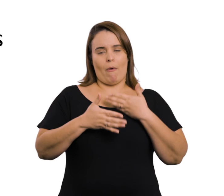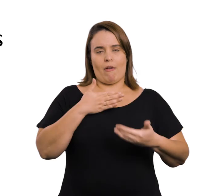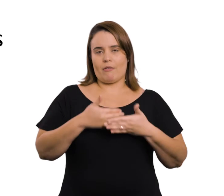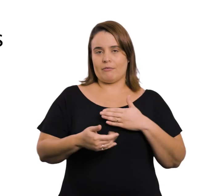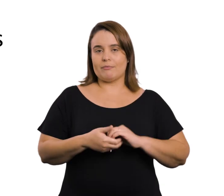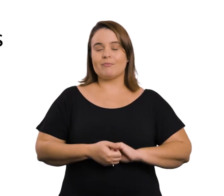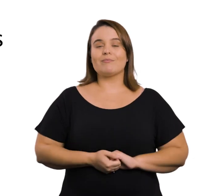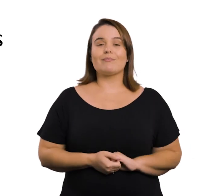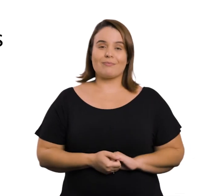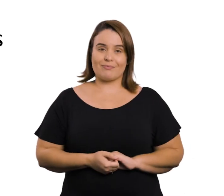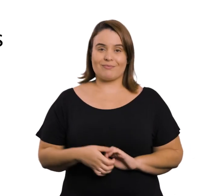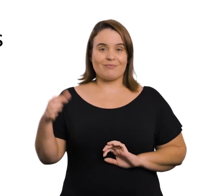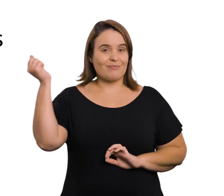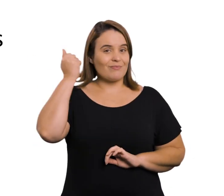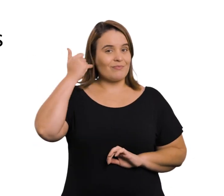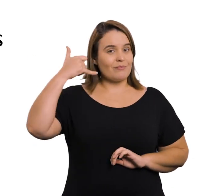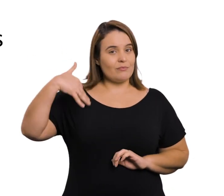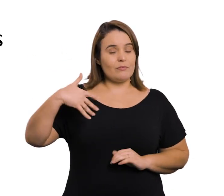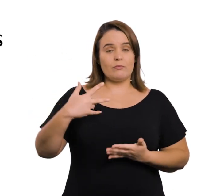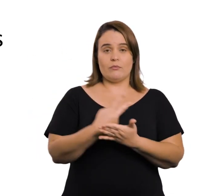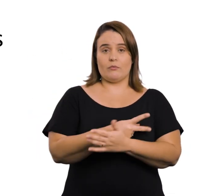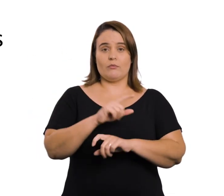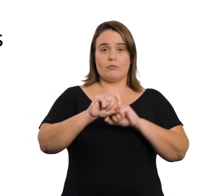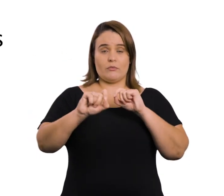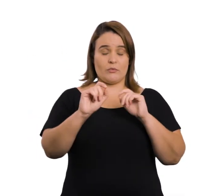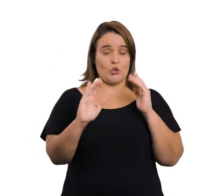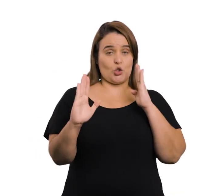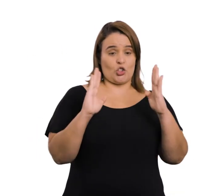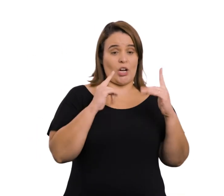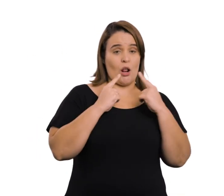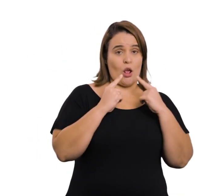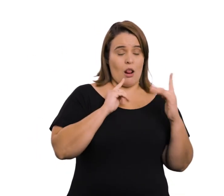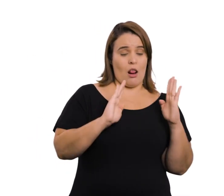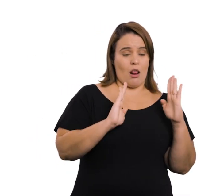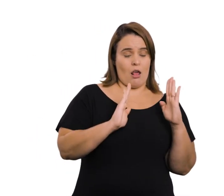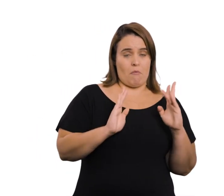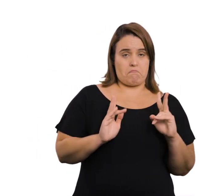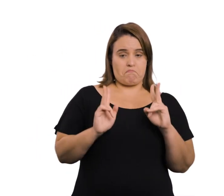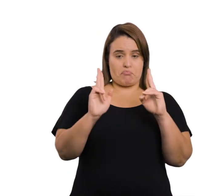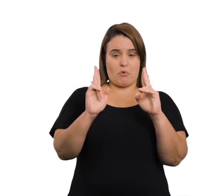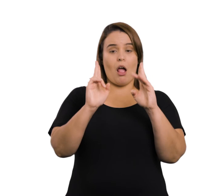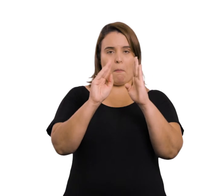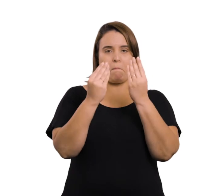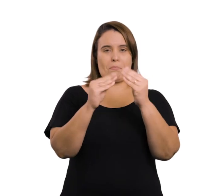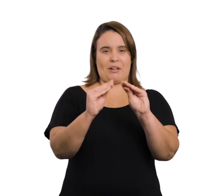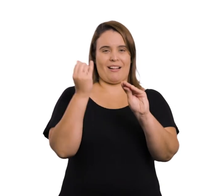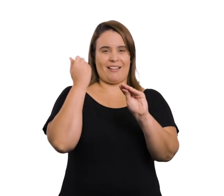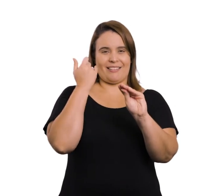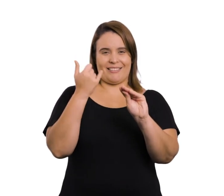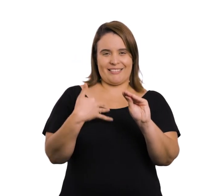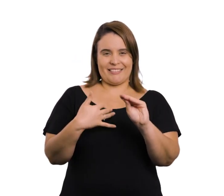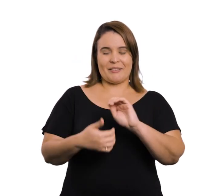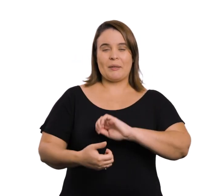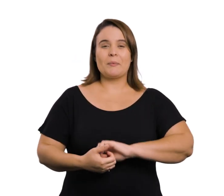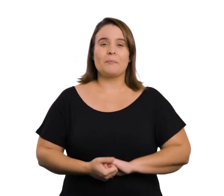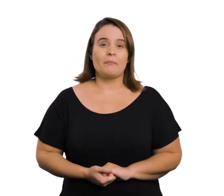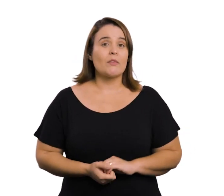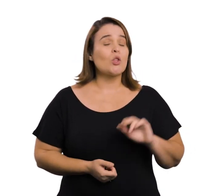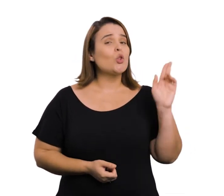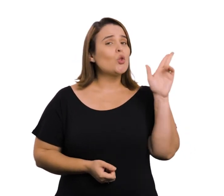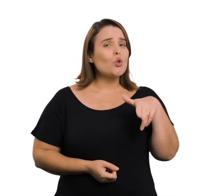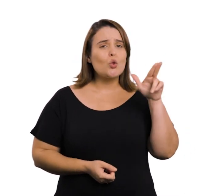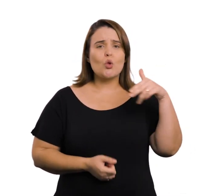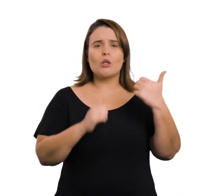créditos, títulos e qualquer informação escrita na tela. As descrições acontecem nos espaços entre os diálogos e